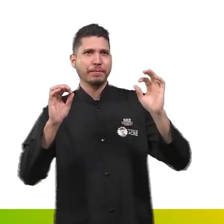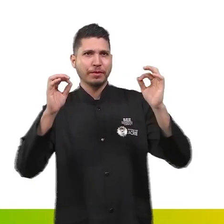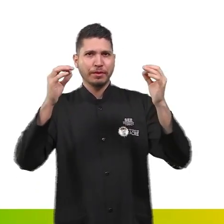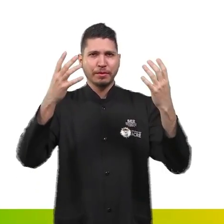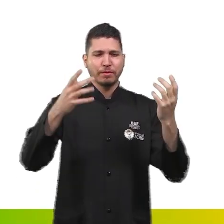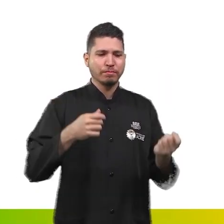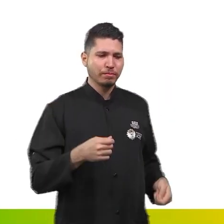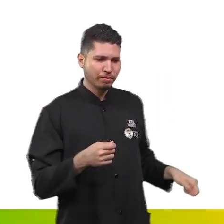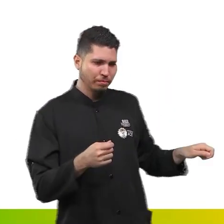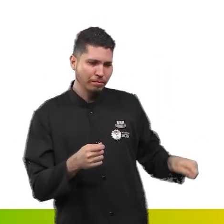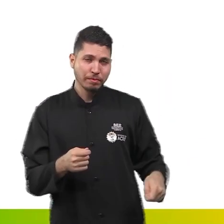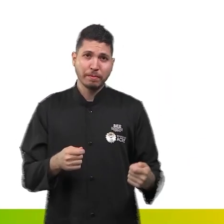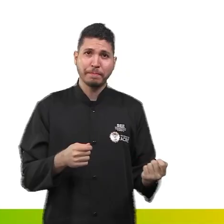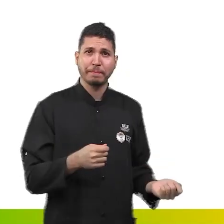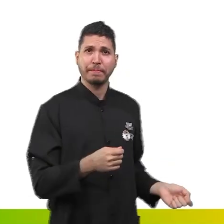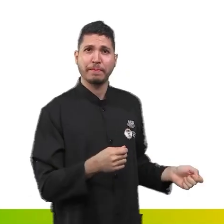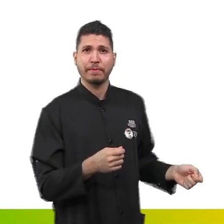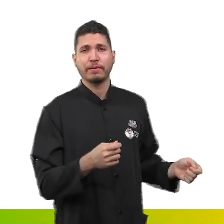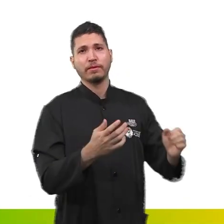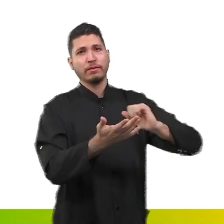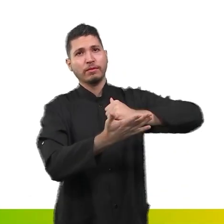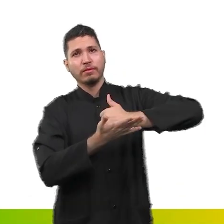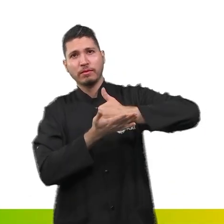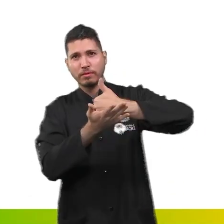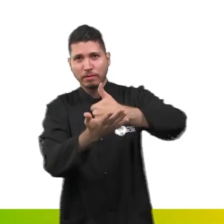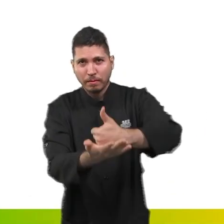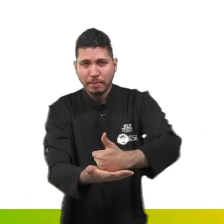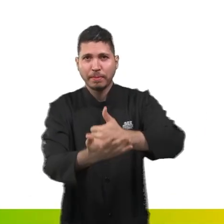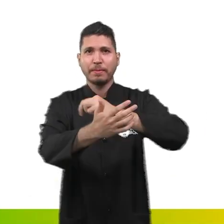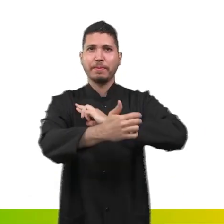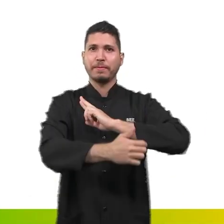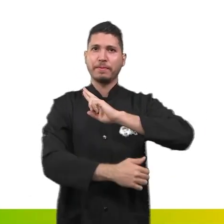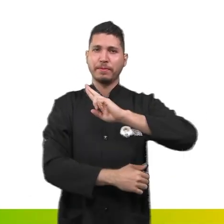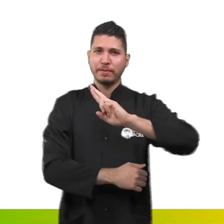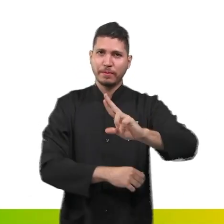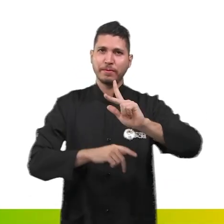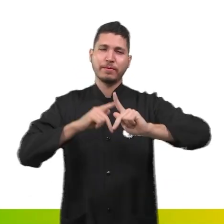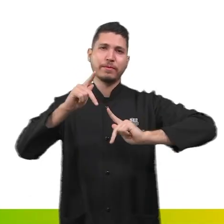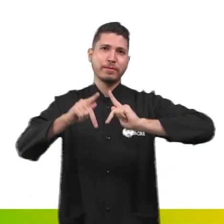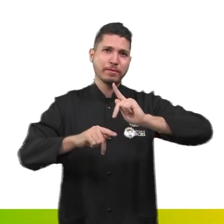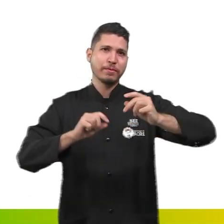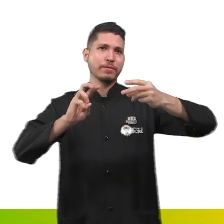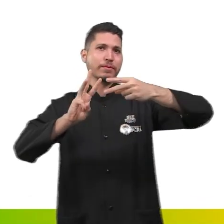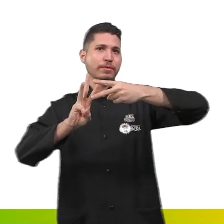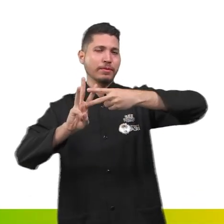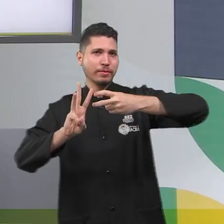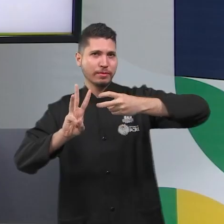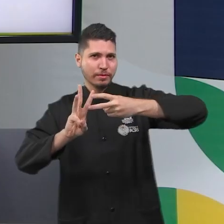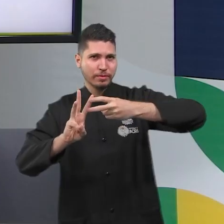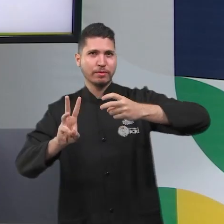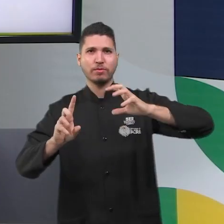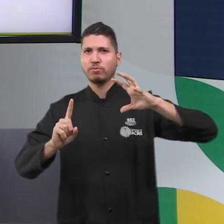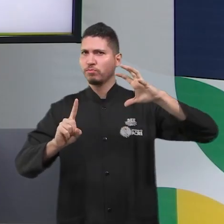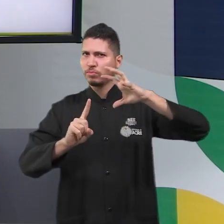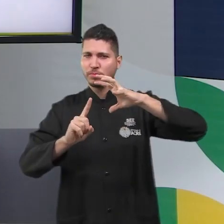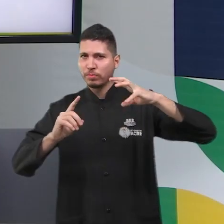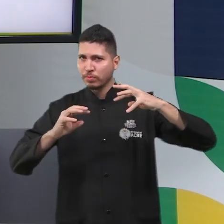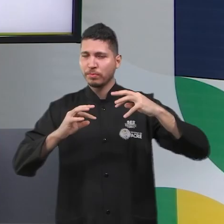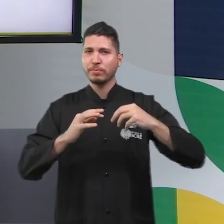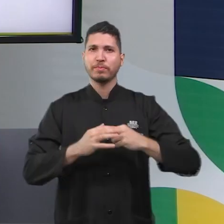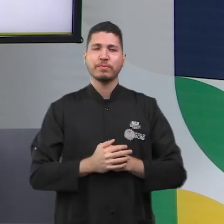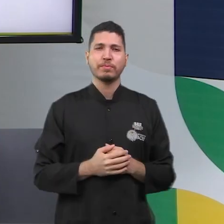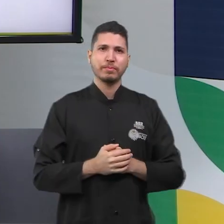junina, sejam as contribuições religiosas dos povos indígenas, como a gente falou na aula passada. Mas